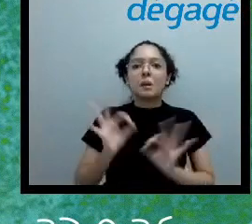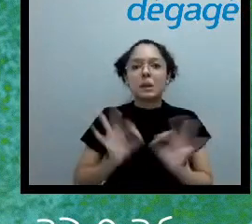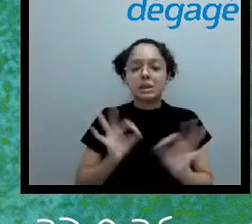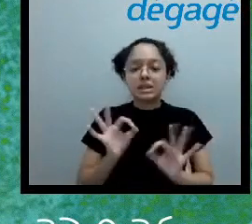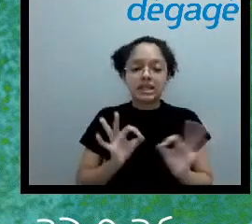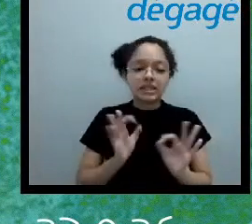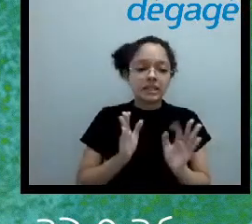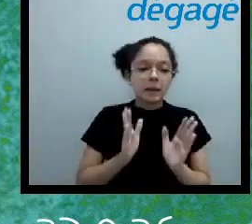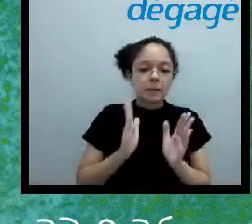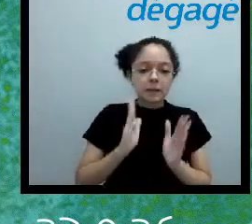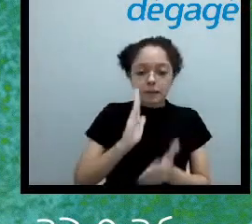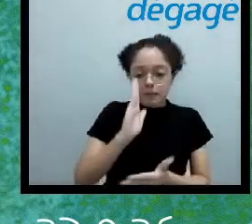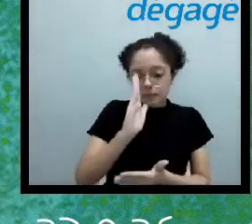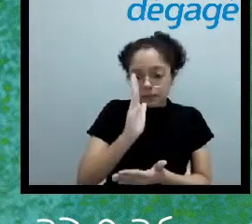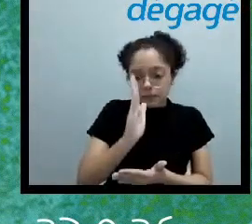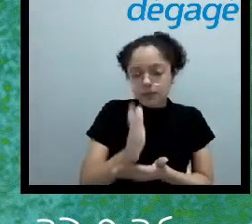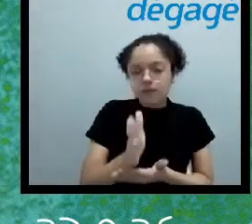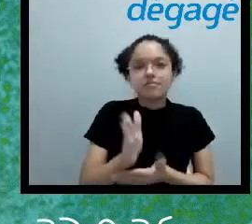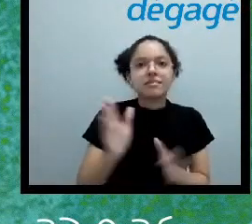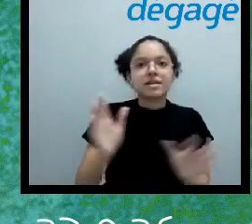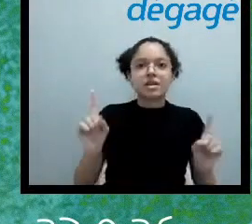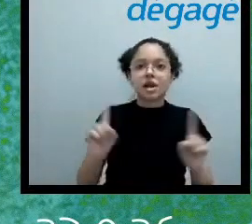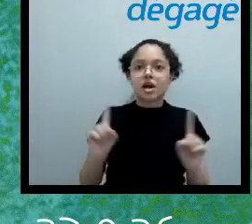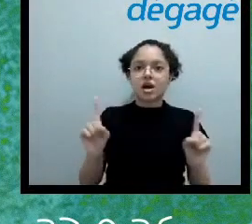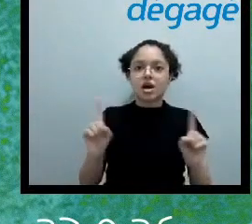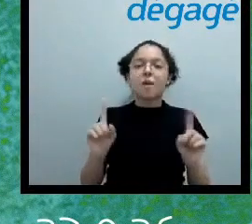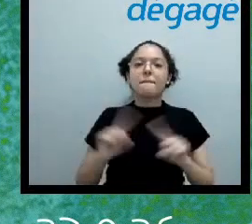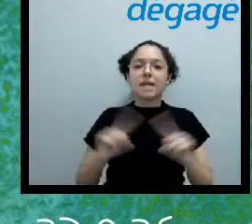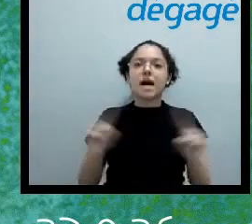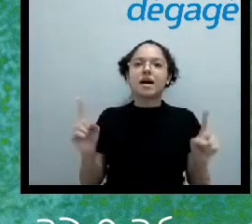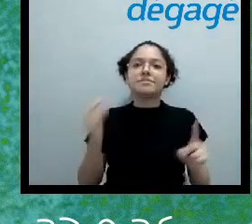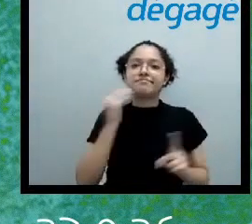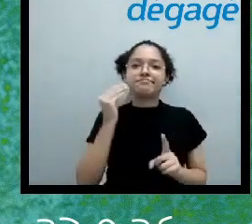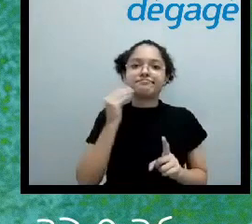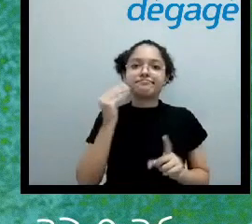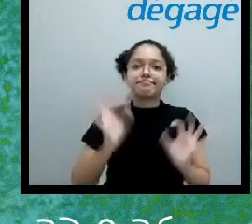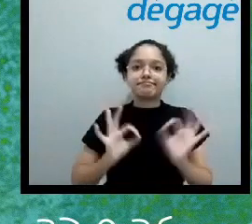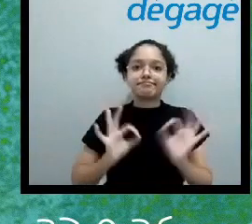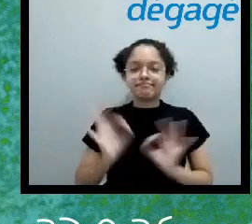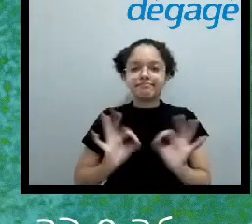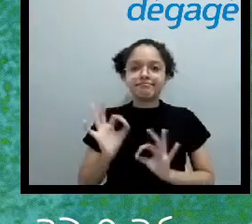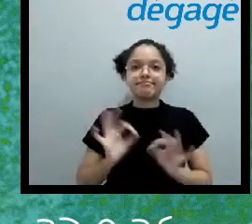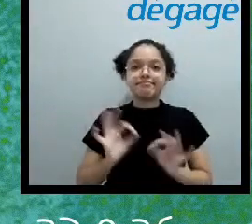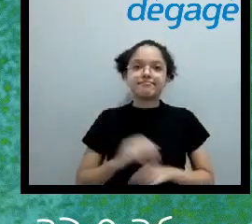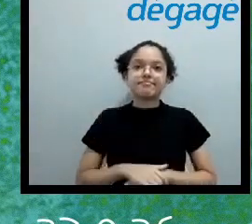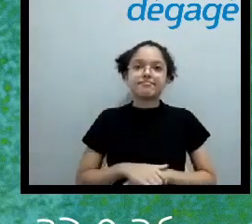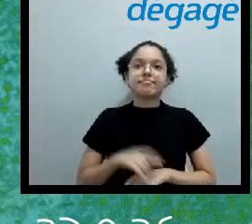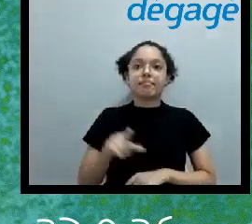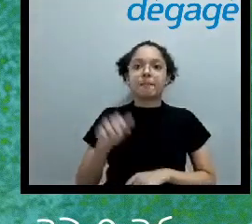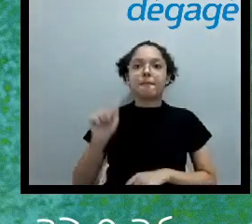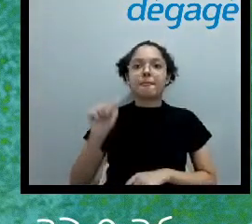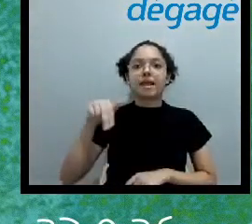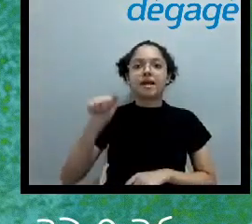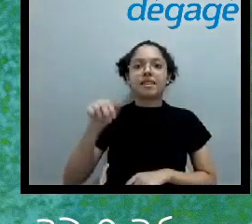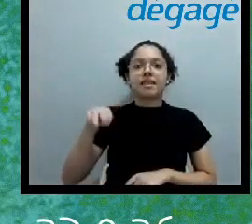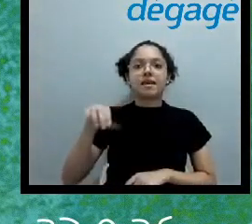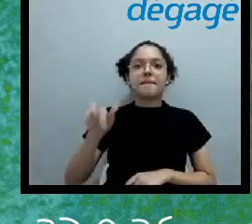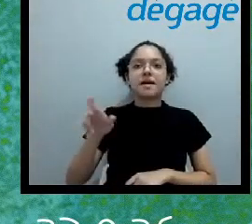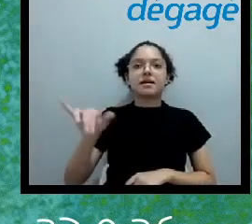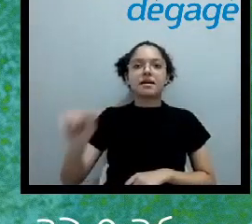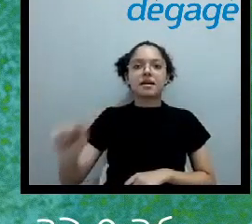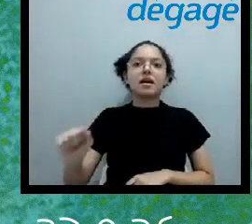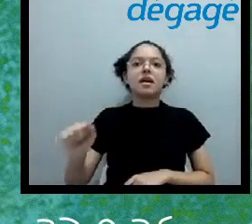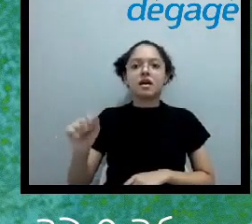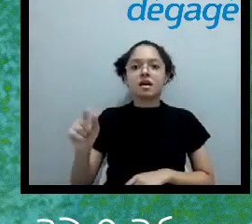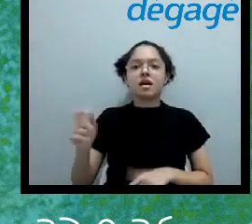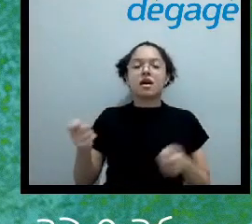entender que está tudo bem, né? Isso foi bastante falado aqui pela Ana Maria no primeiro dia, E quando ela falou, nossa, isso realmente